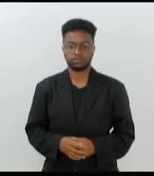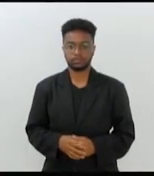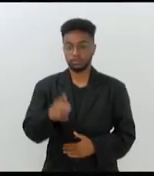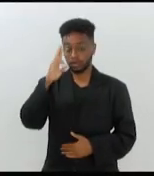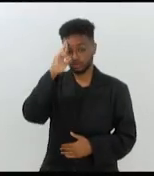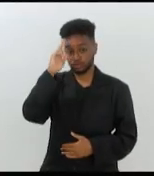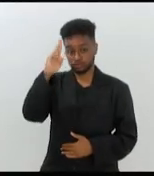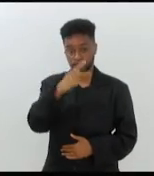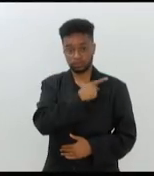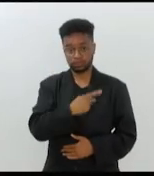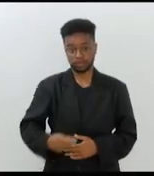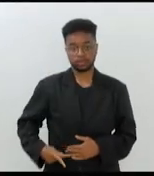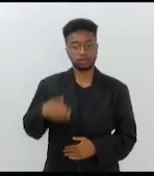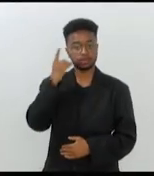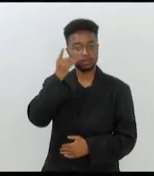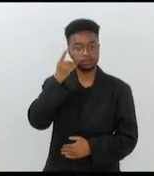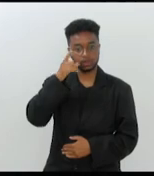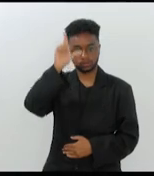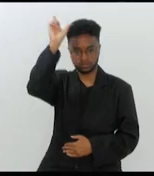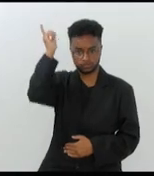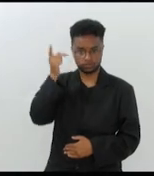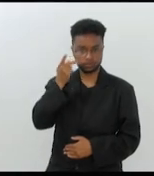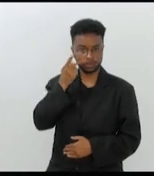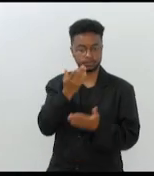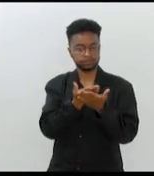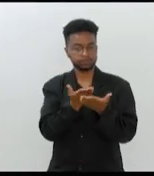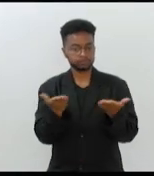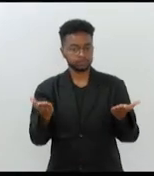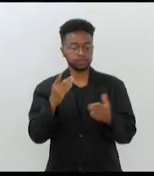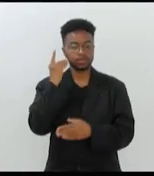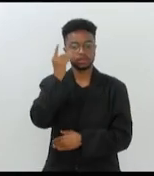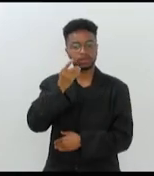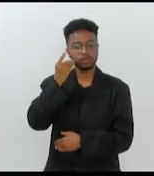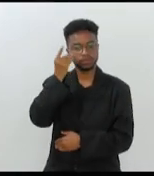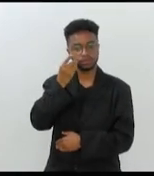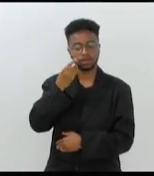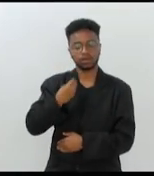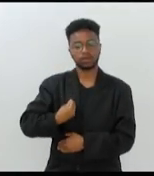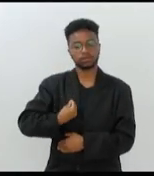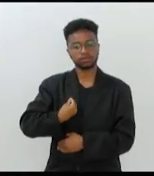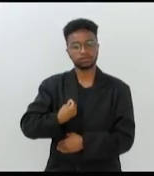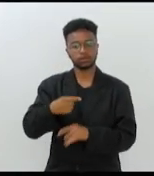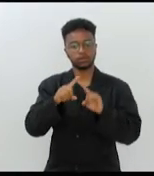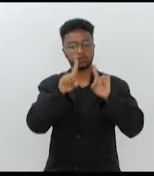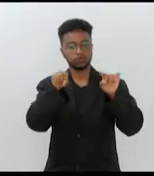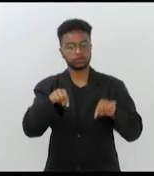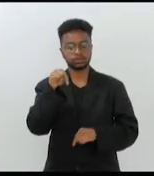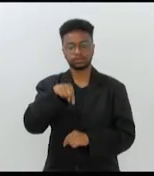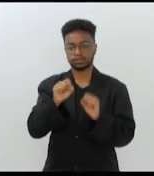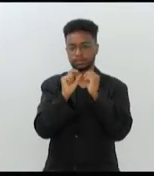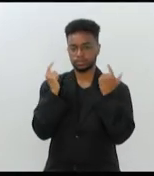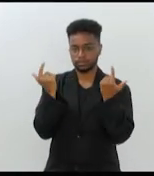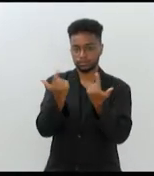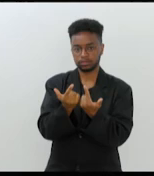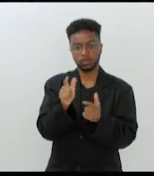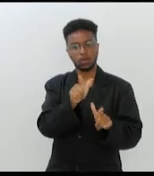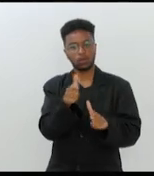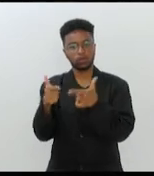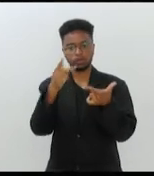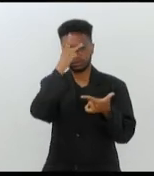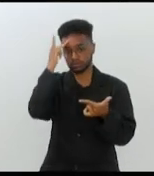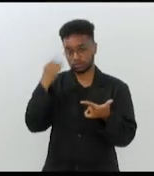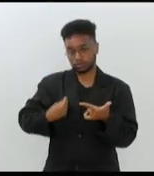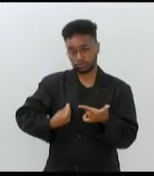Senhor presidente, deputado Luiz Paulo, senhoras e senhores deputados, servidores desta casa, demais